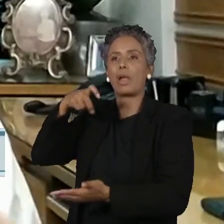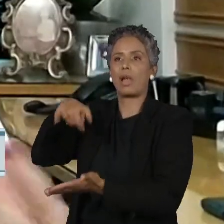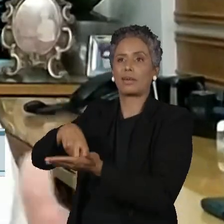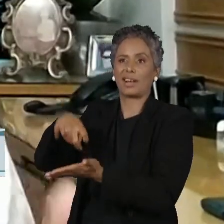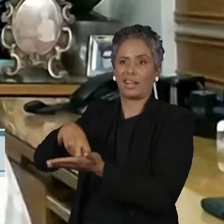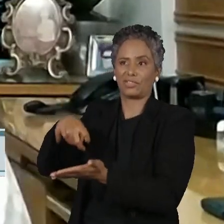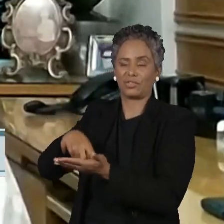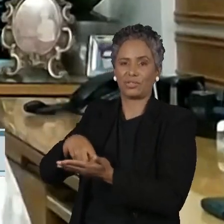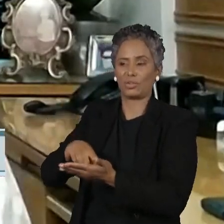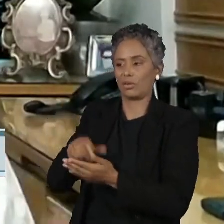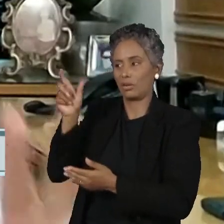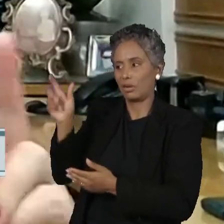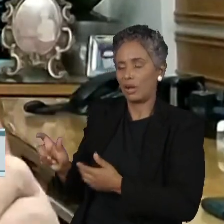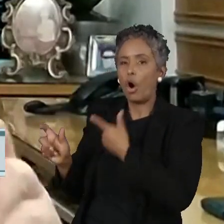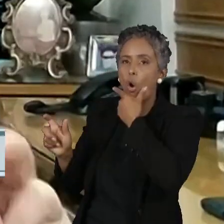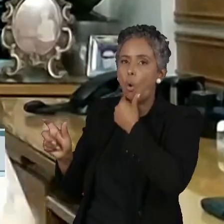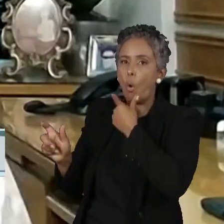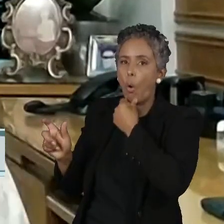alguns